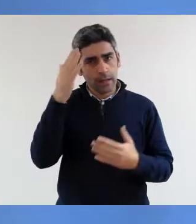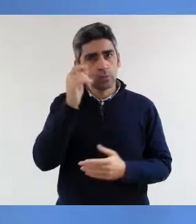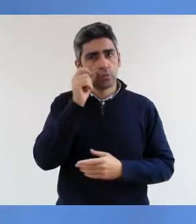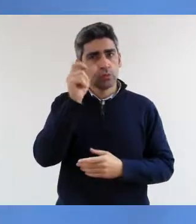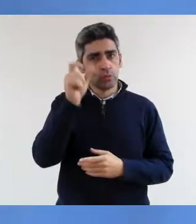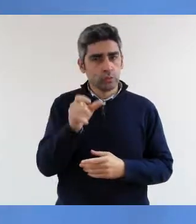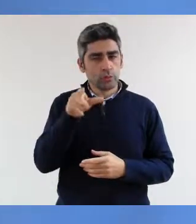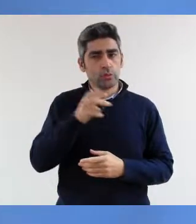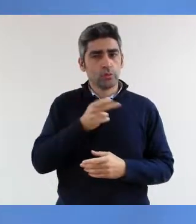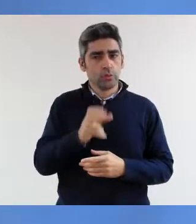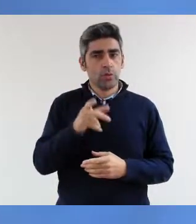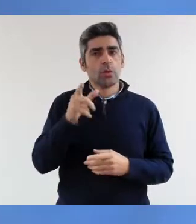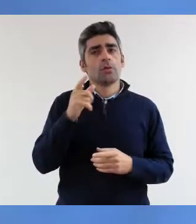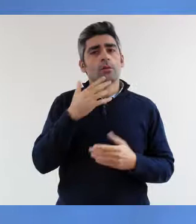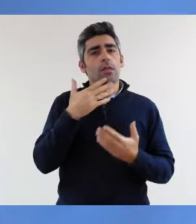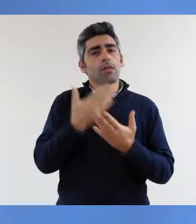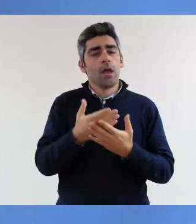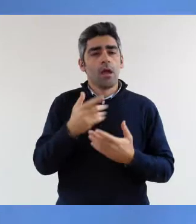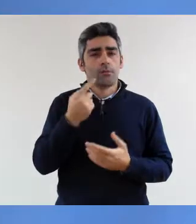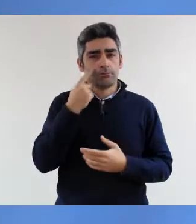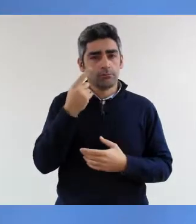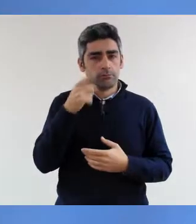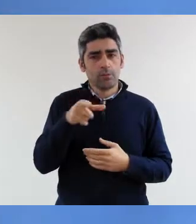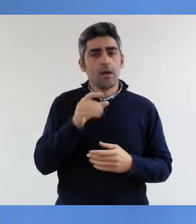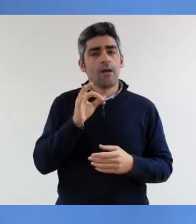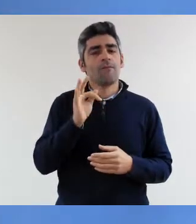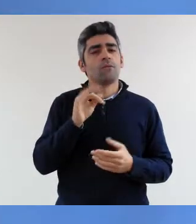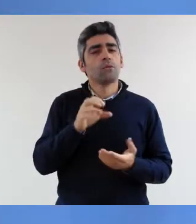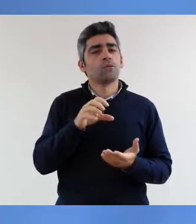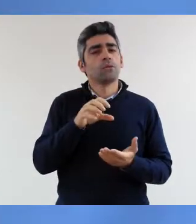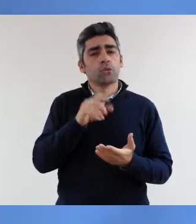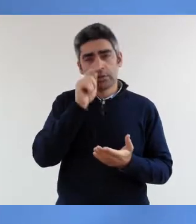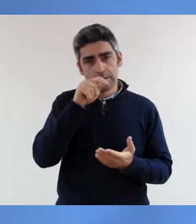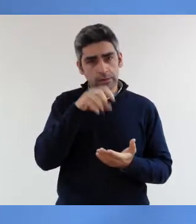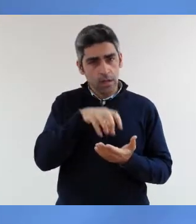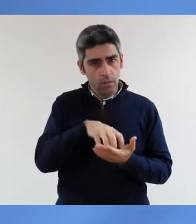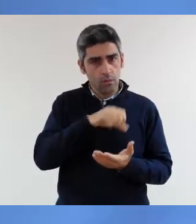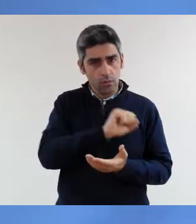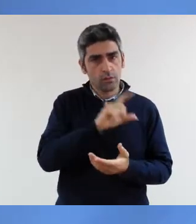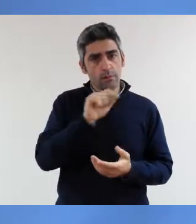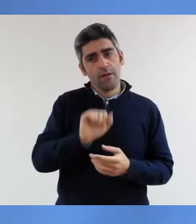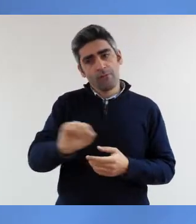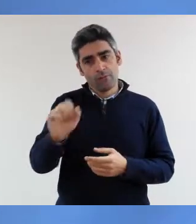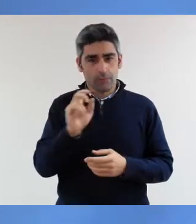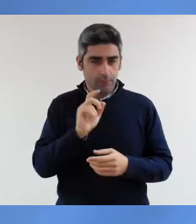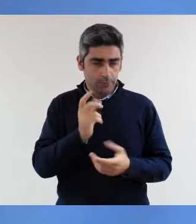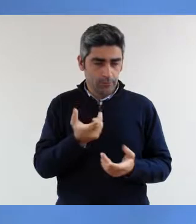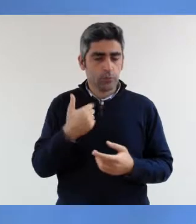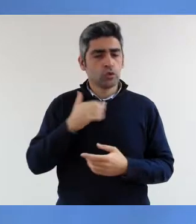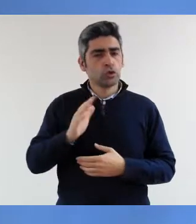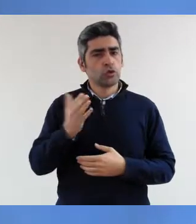se torna bastante viva por mais este contributo nacional que é da fundação mas que é especificamente